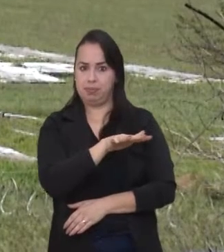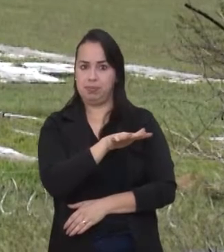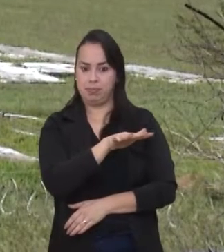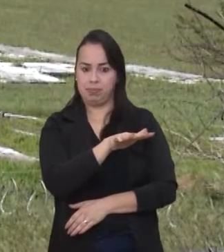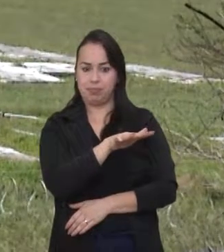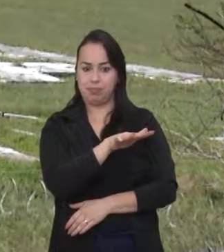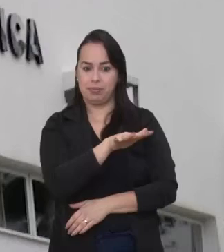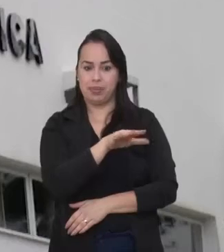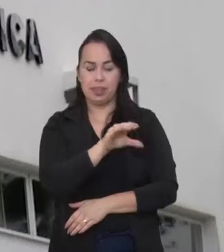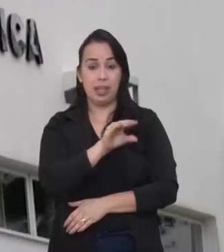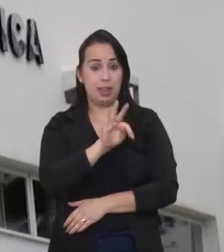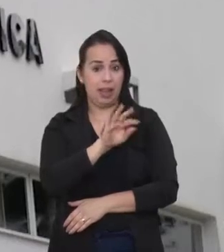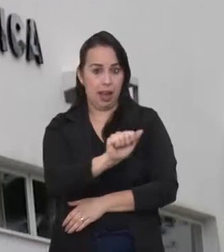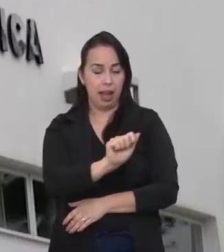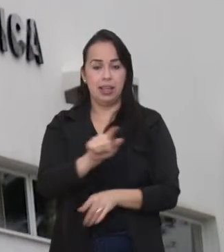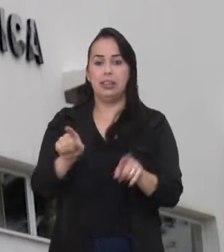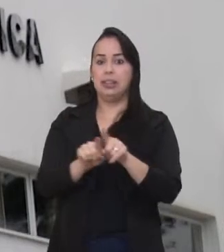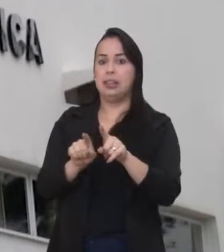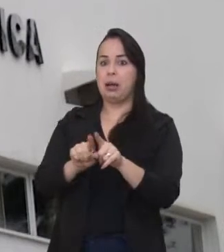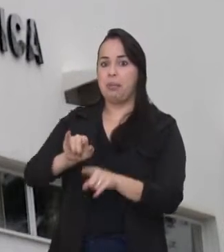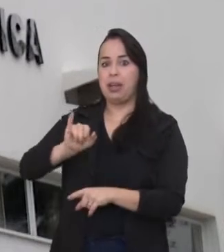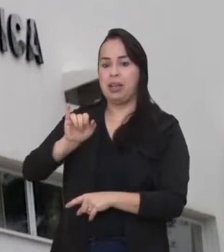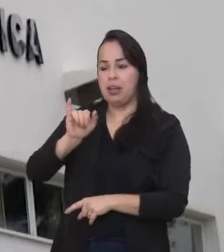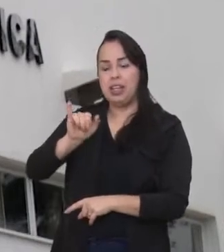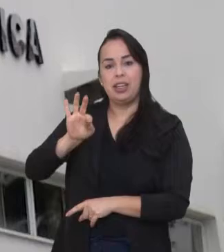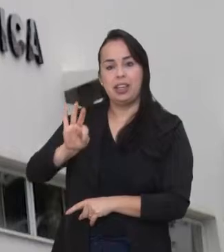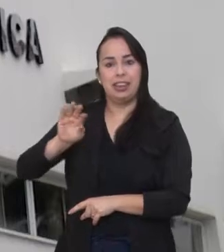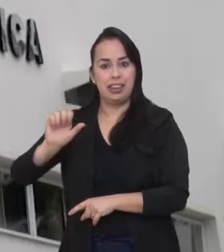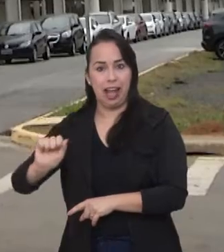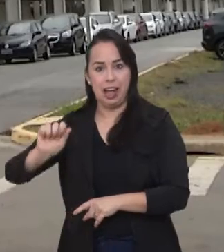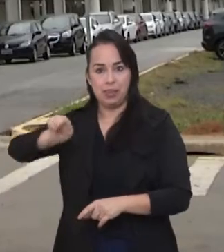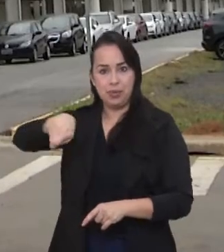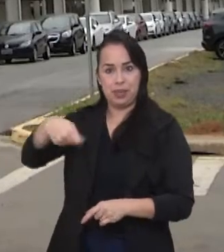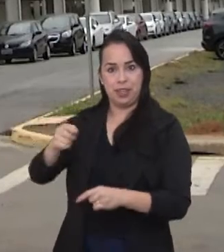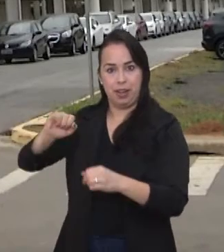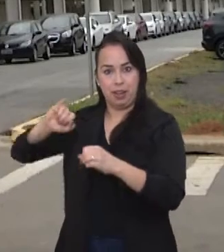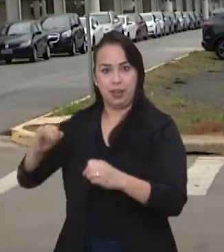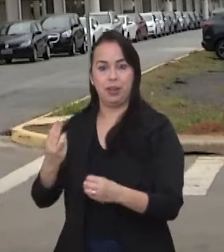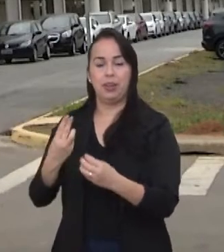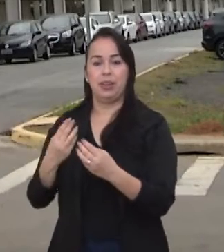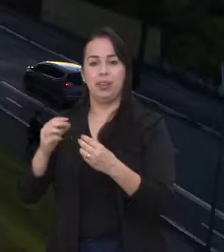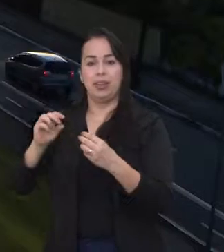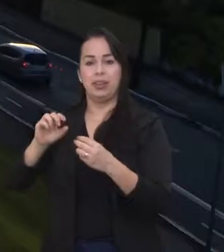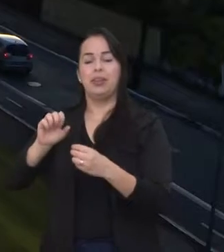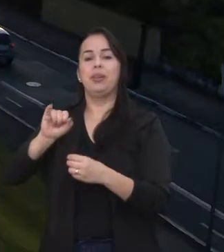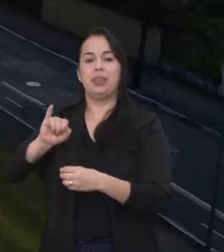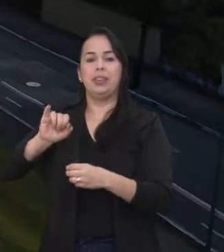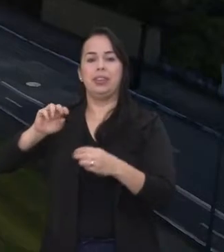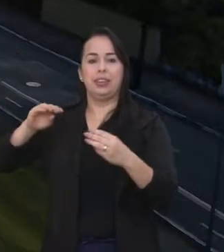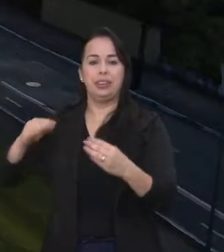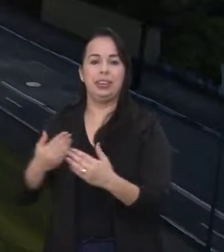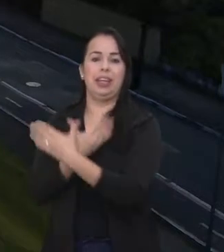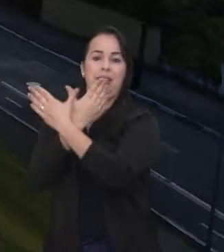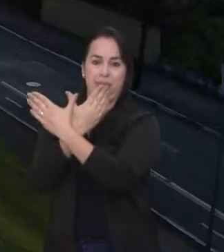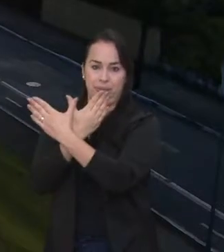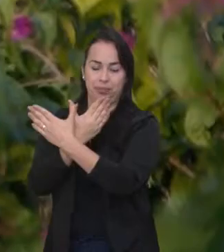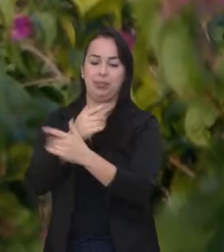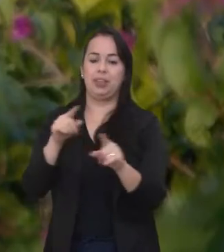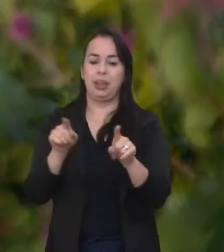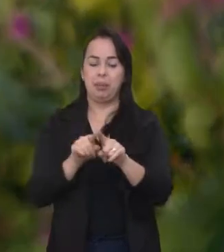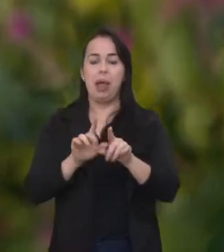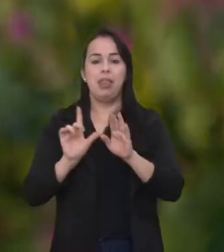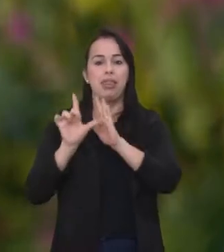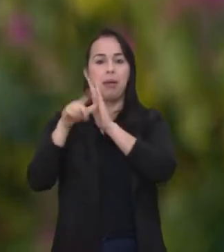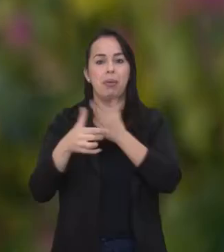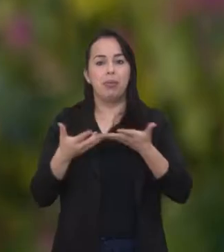Aeroespacial, o CTA, e do Instituto Tecnológico de Aeronáutica, o ITA. Posteriormente, Niemeyer foi convidado